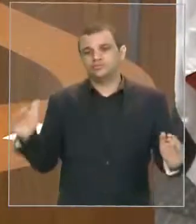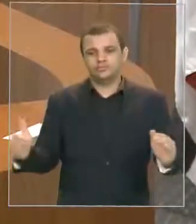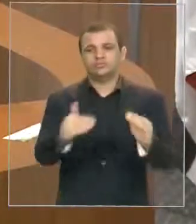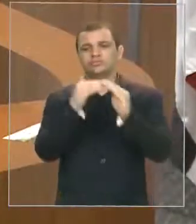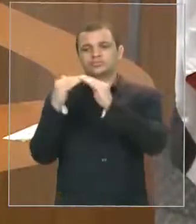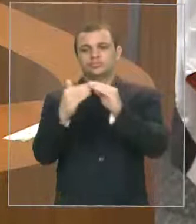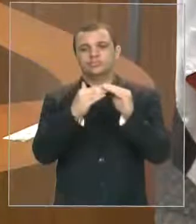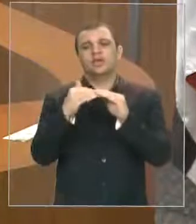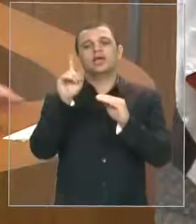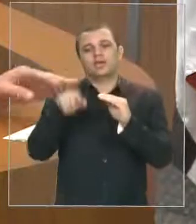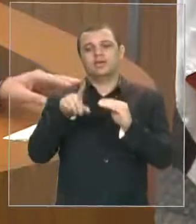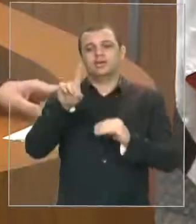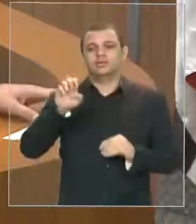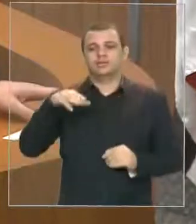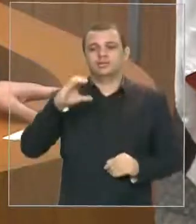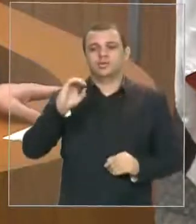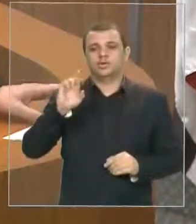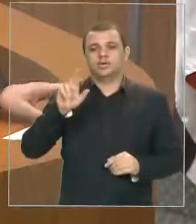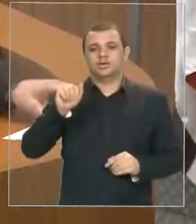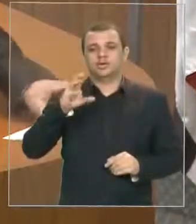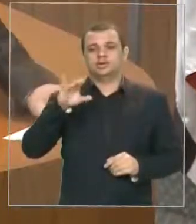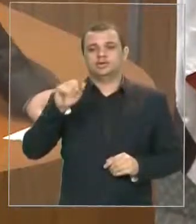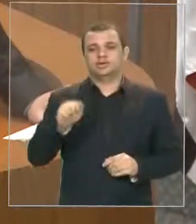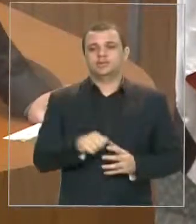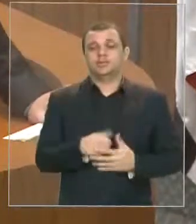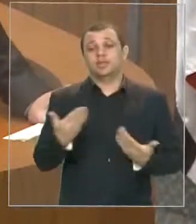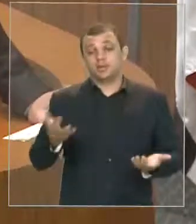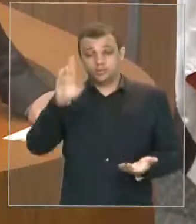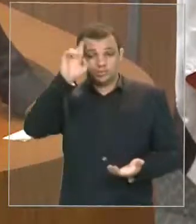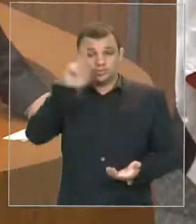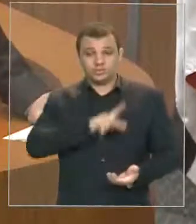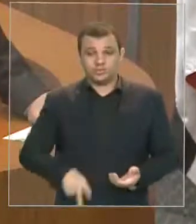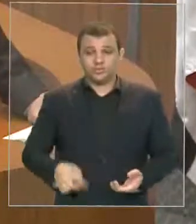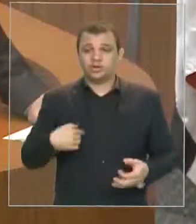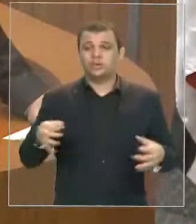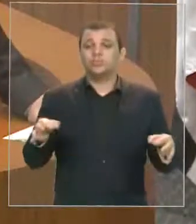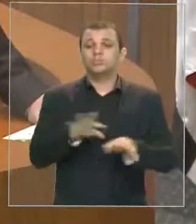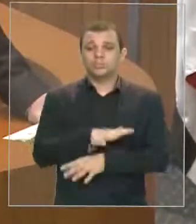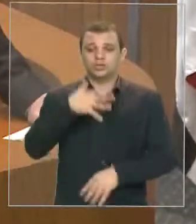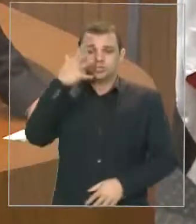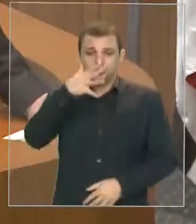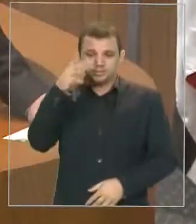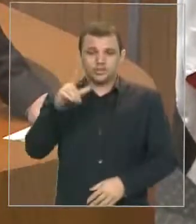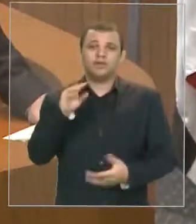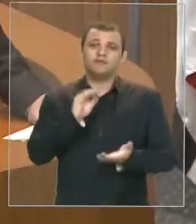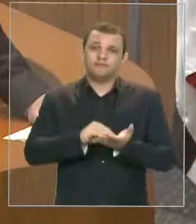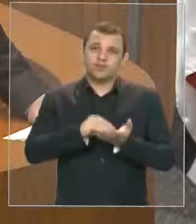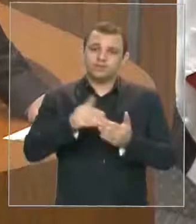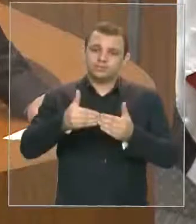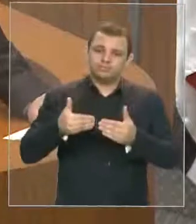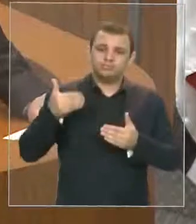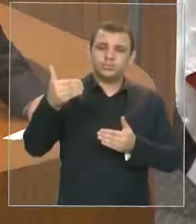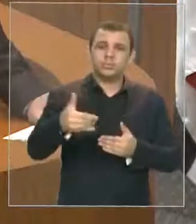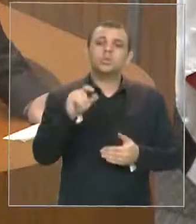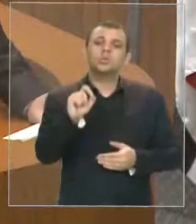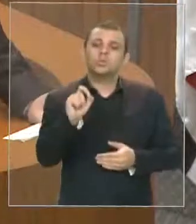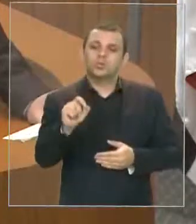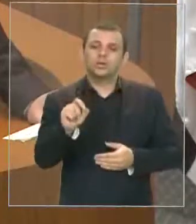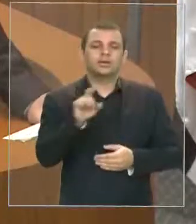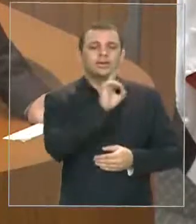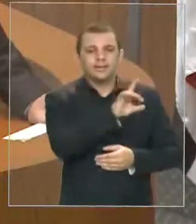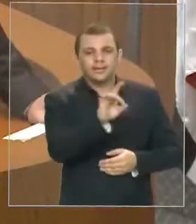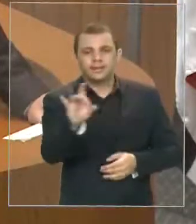possível. Portanto, senhor presidente, finalizo esse pronunciamento e agora fica o próximo passo da comissão, que é ouvir os